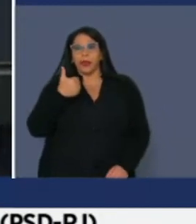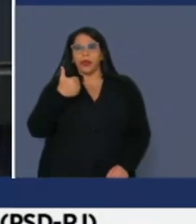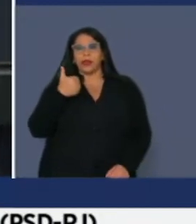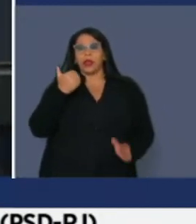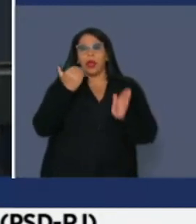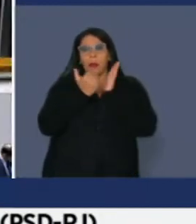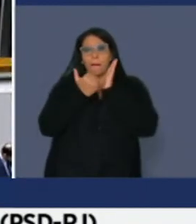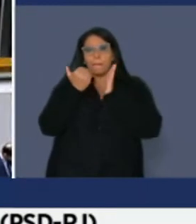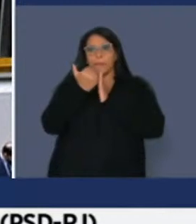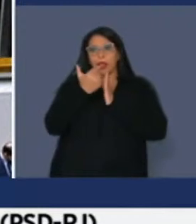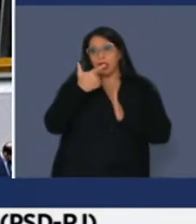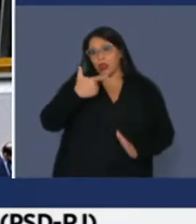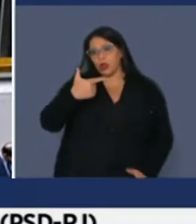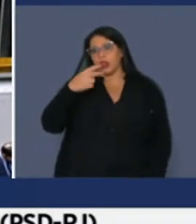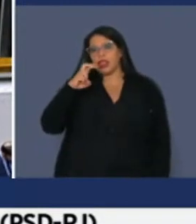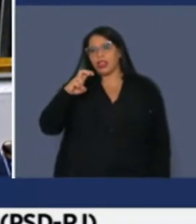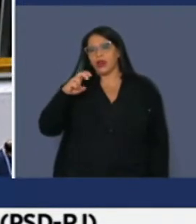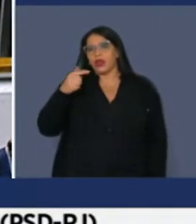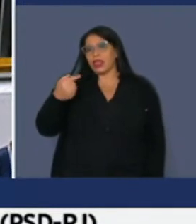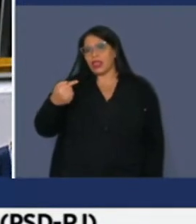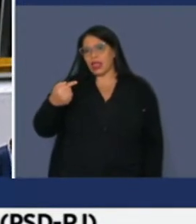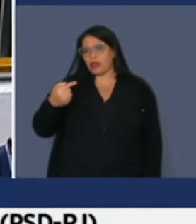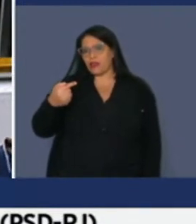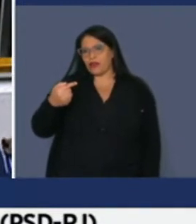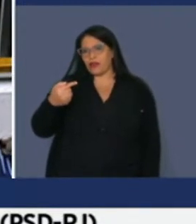é 257.